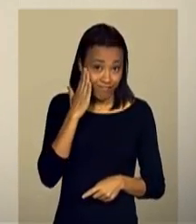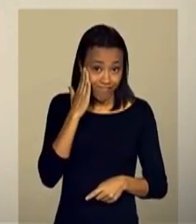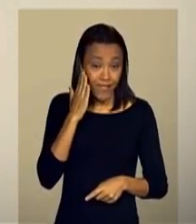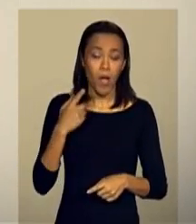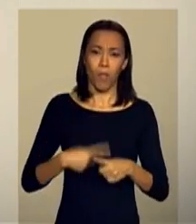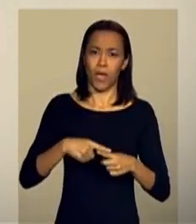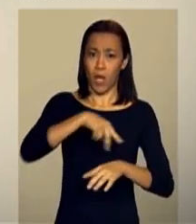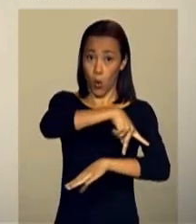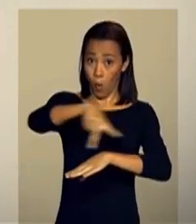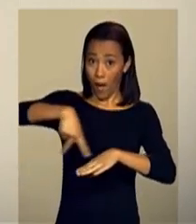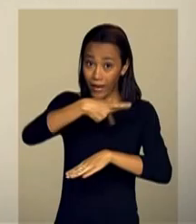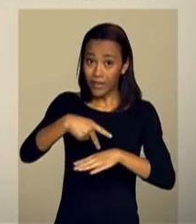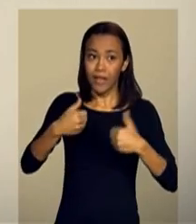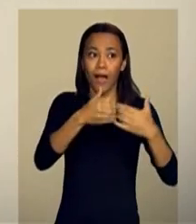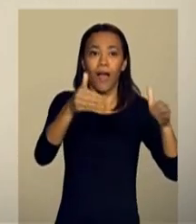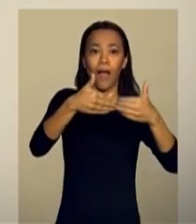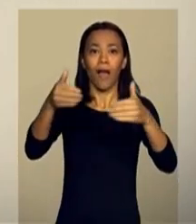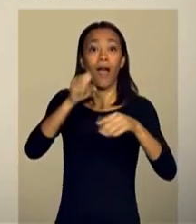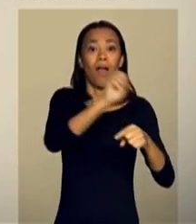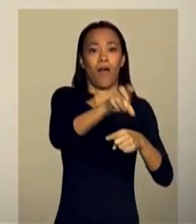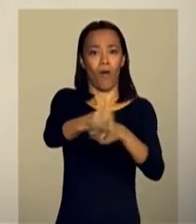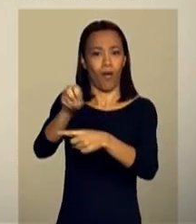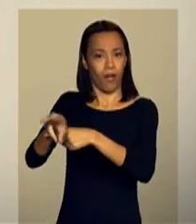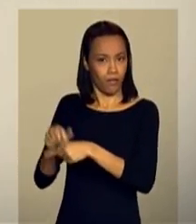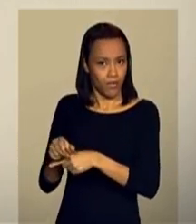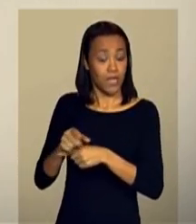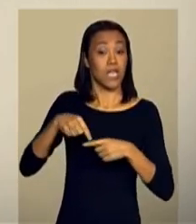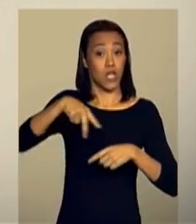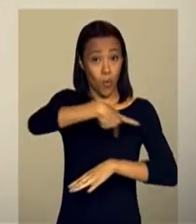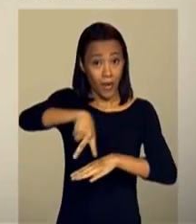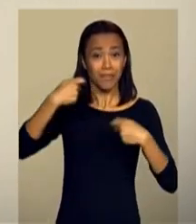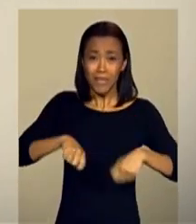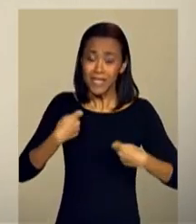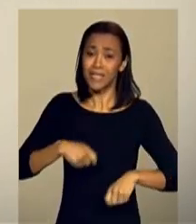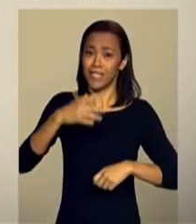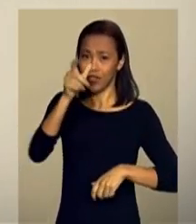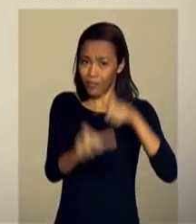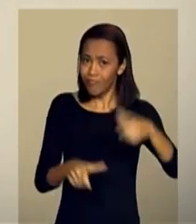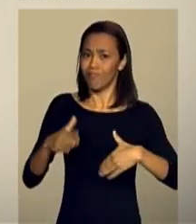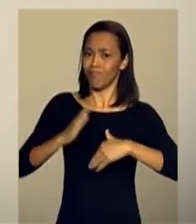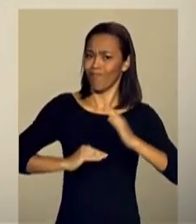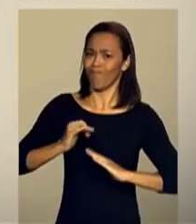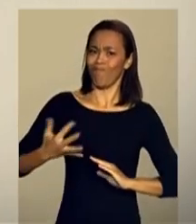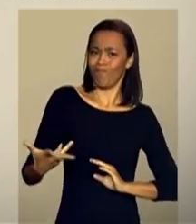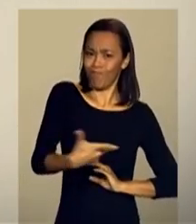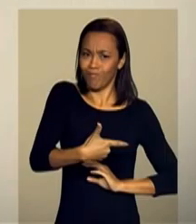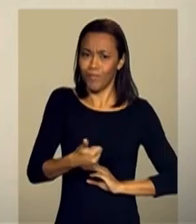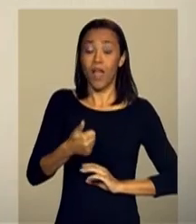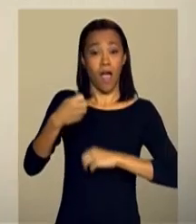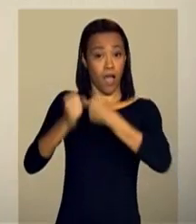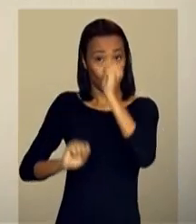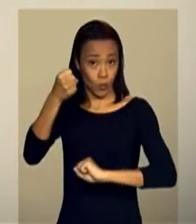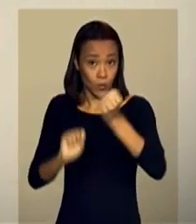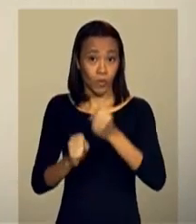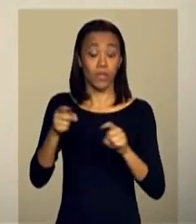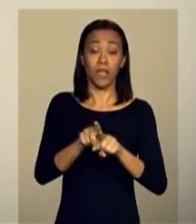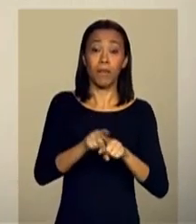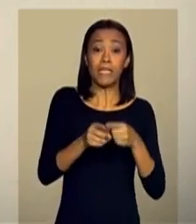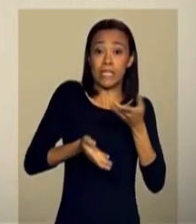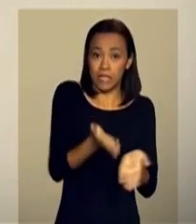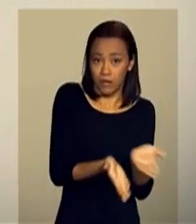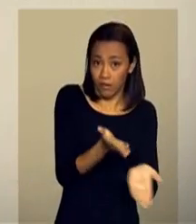país está gerando empregos e o país precisa de mão de obra especializada, tanto nossa indústria como